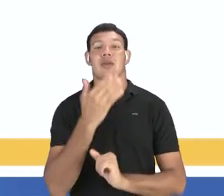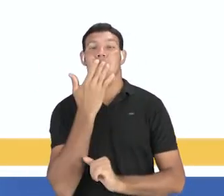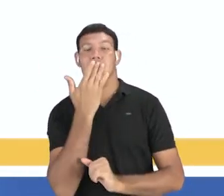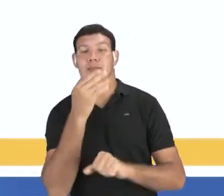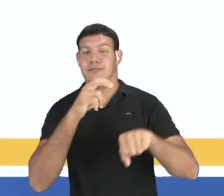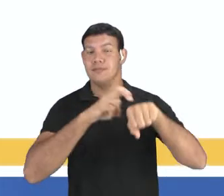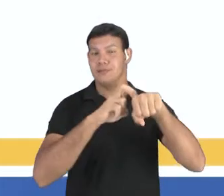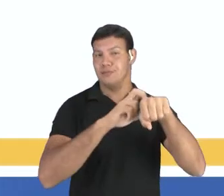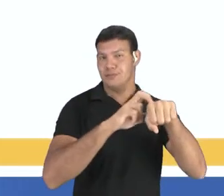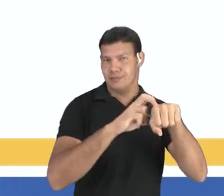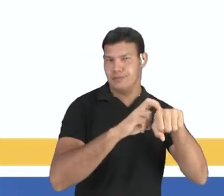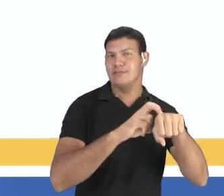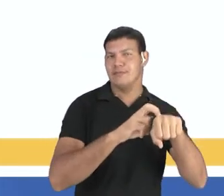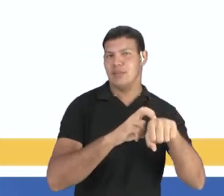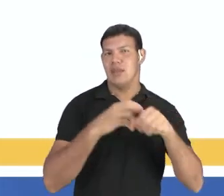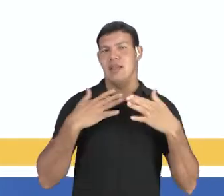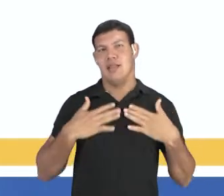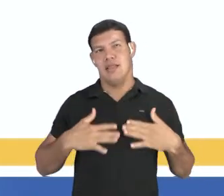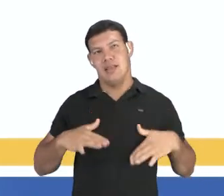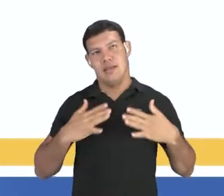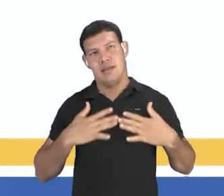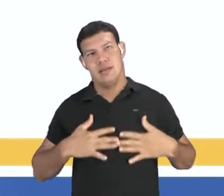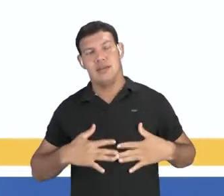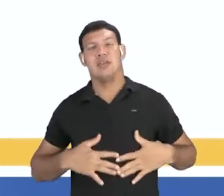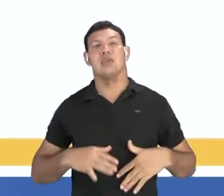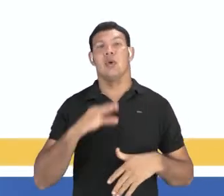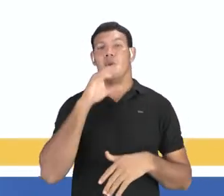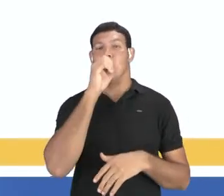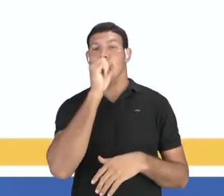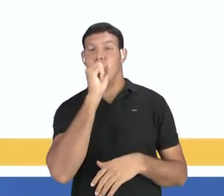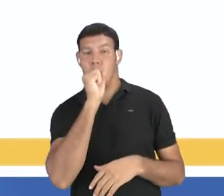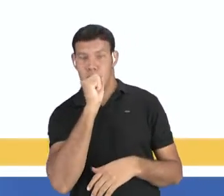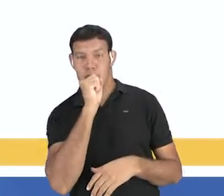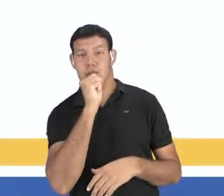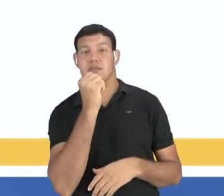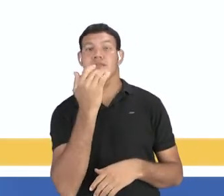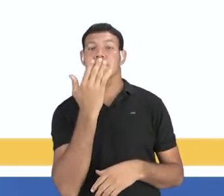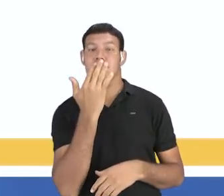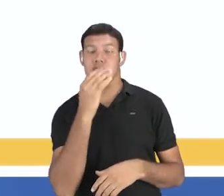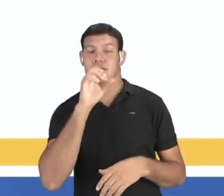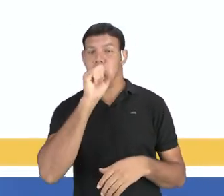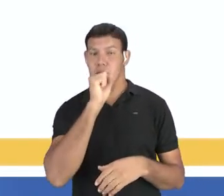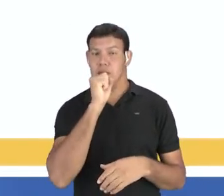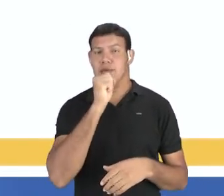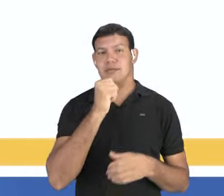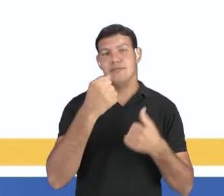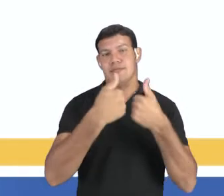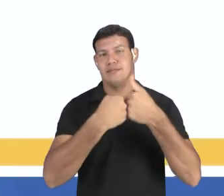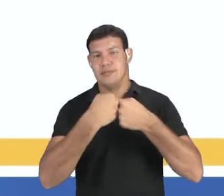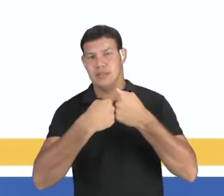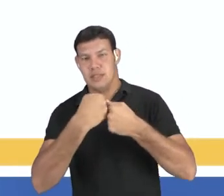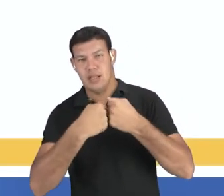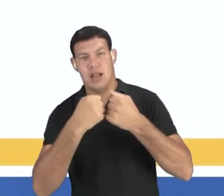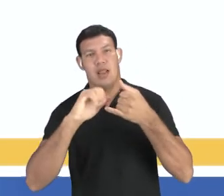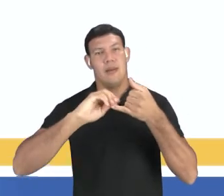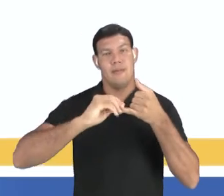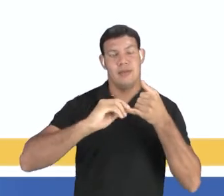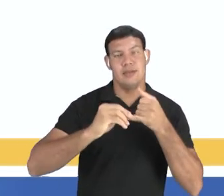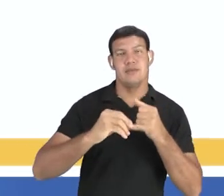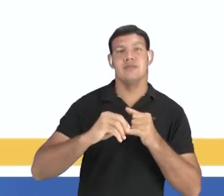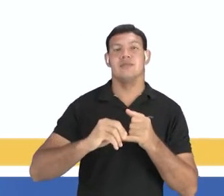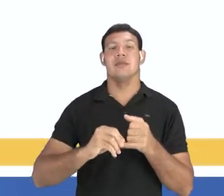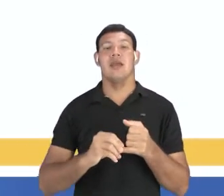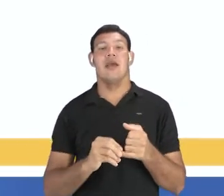é o cereal né EA forragem isso poderia ser desde o parto amendoim qualquer outra cultura